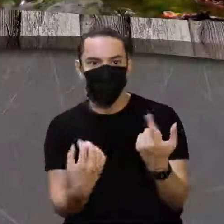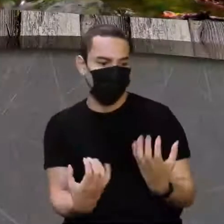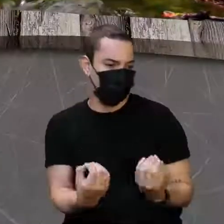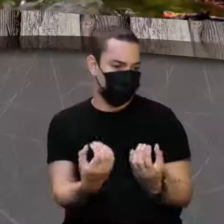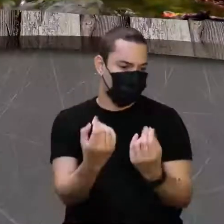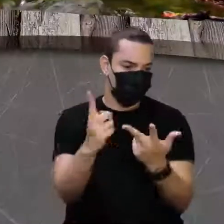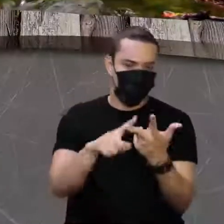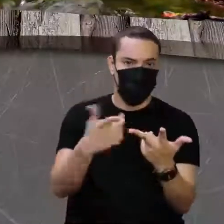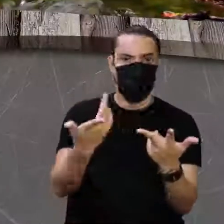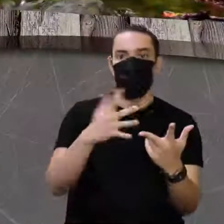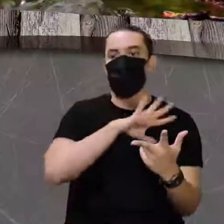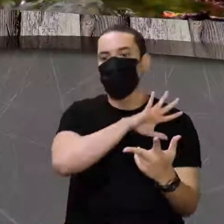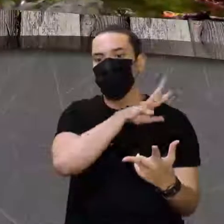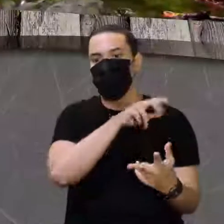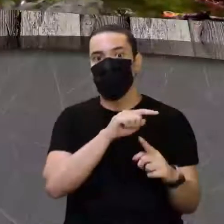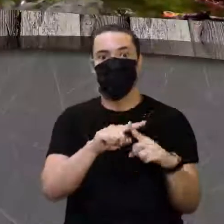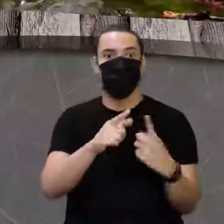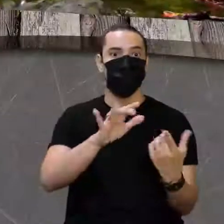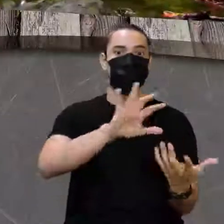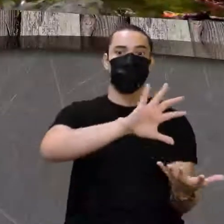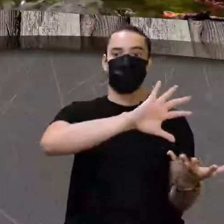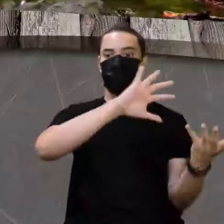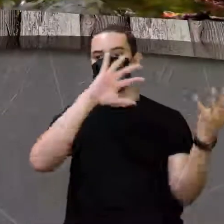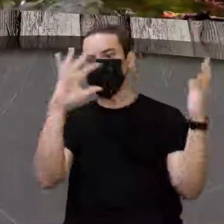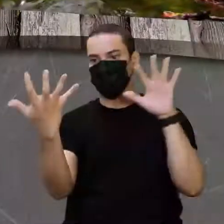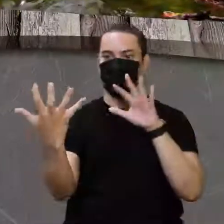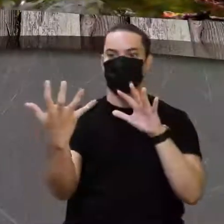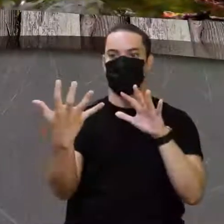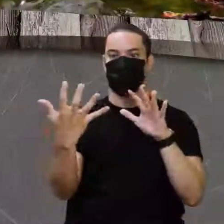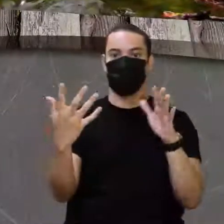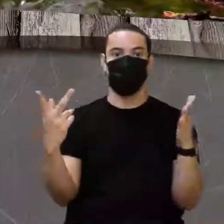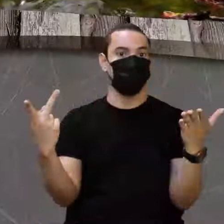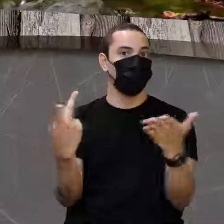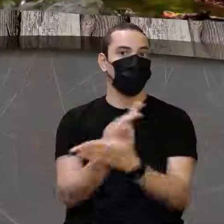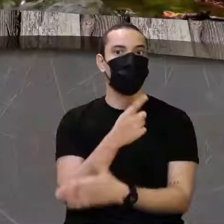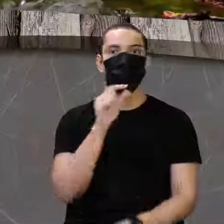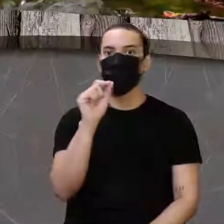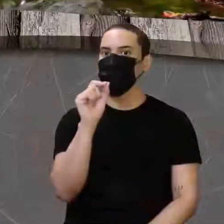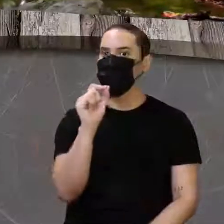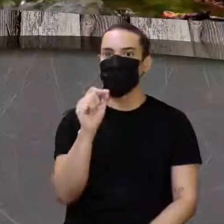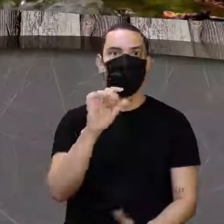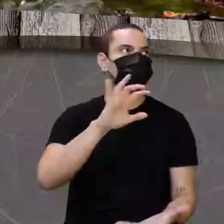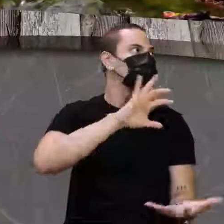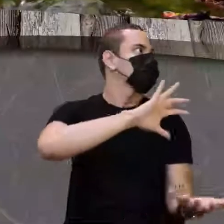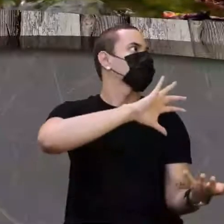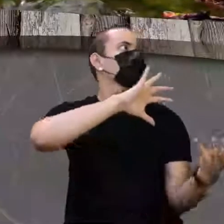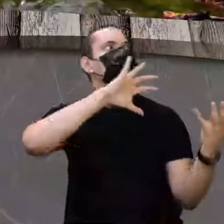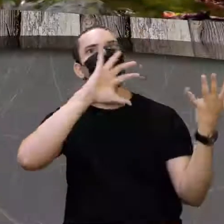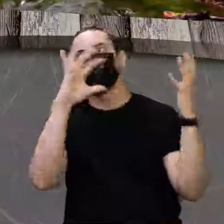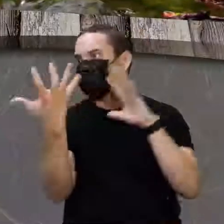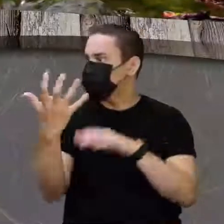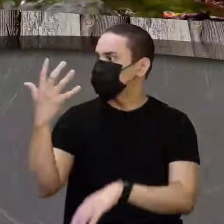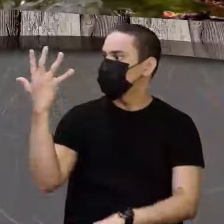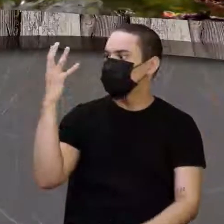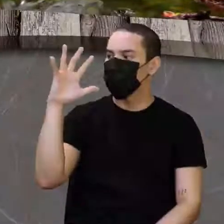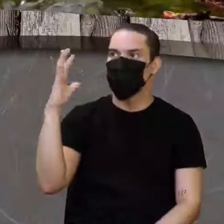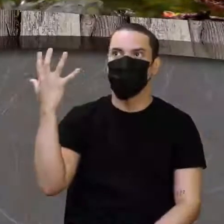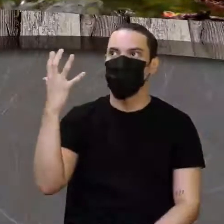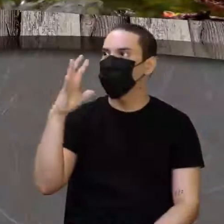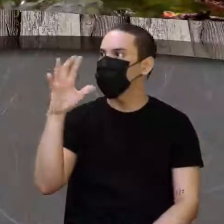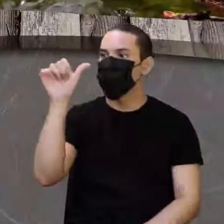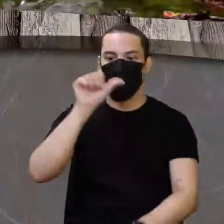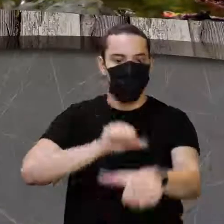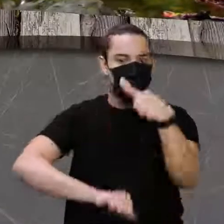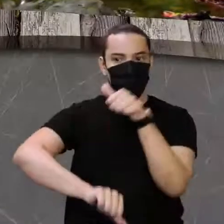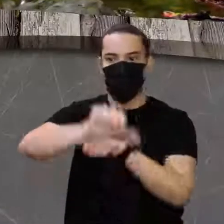ambientes, só que de repente acontece uma catástrofe, uma mudança climática repentina,